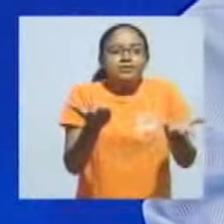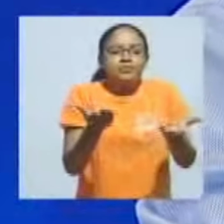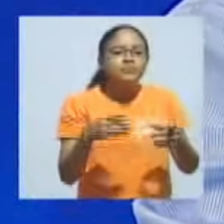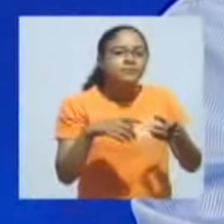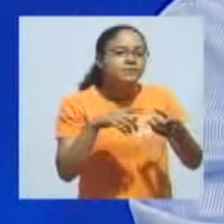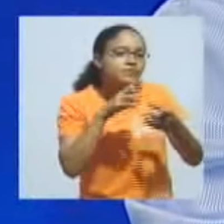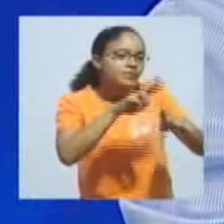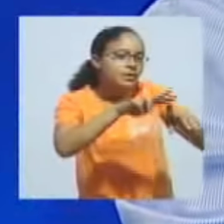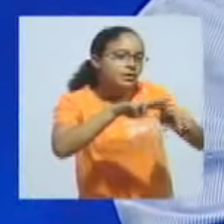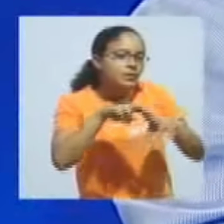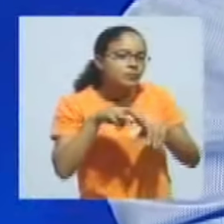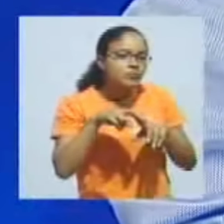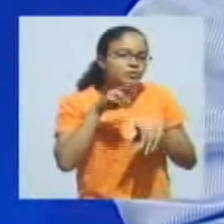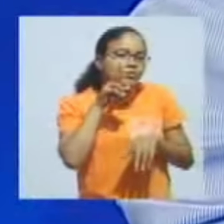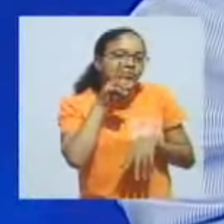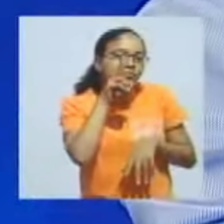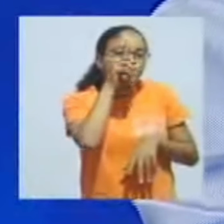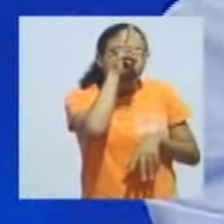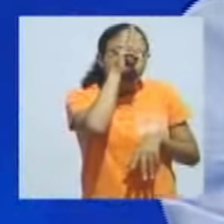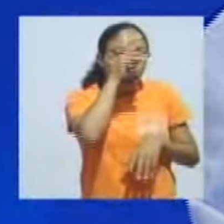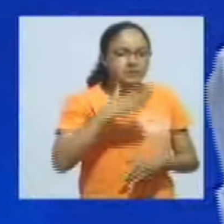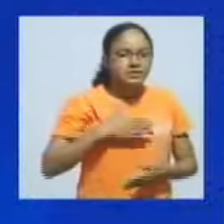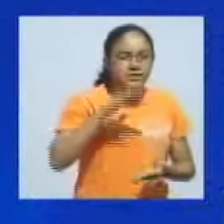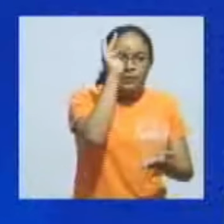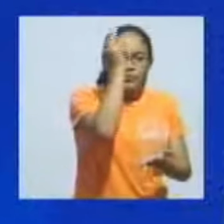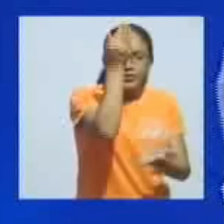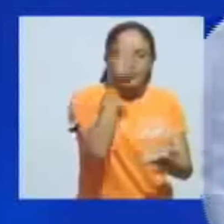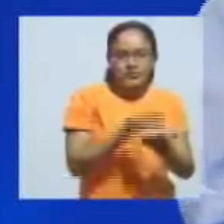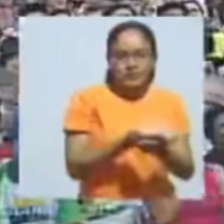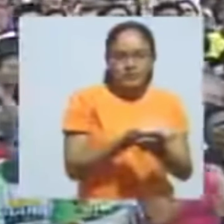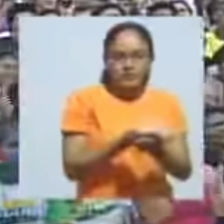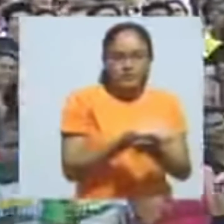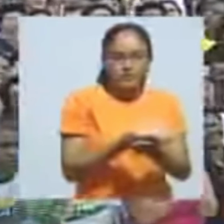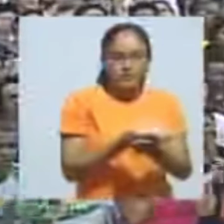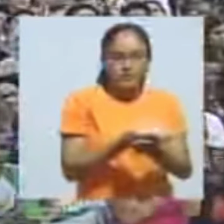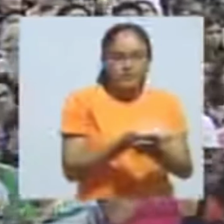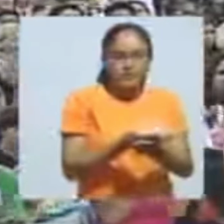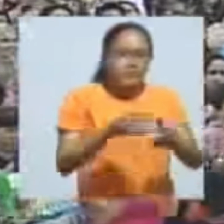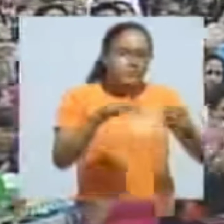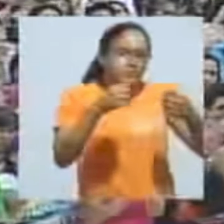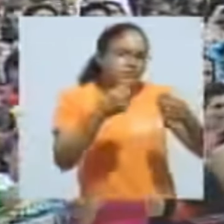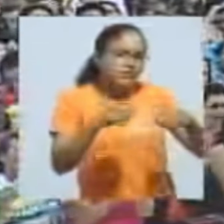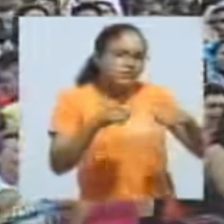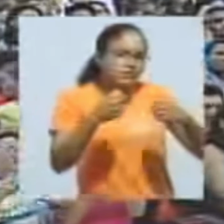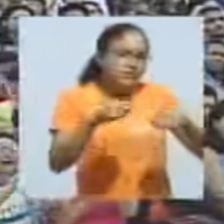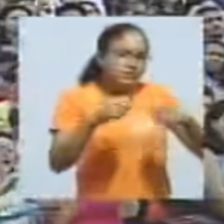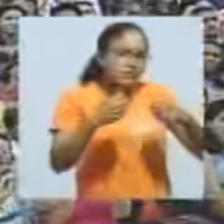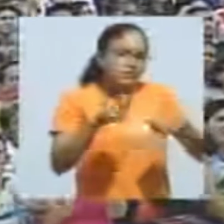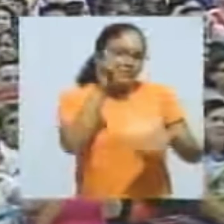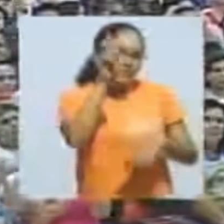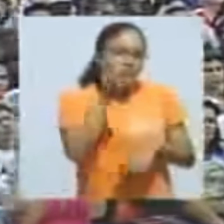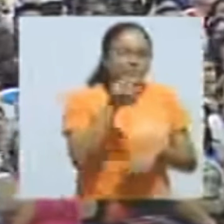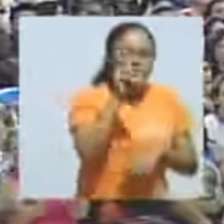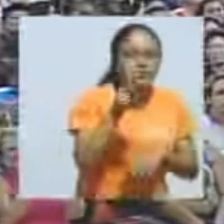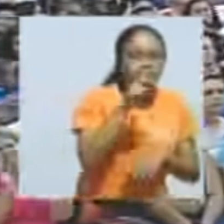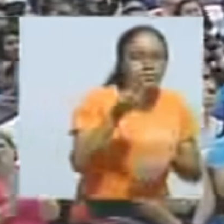fé? É para que eu seja um sacerdote mais santo que eu não estava sendo?